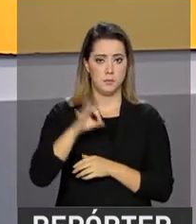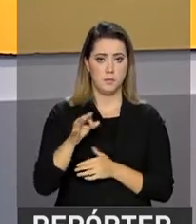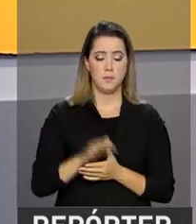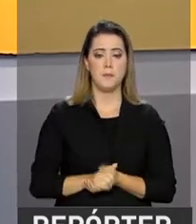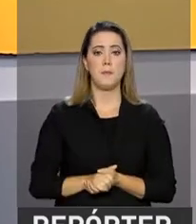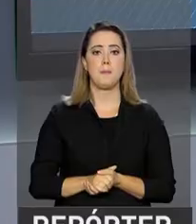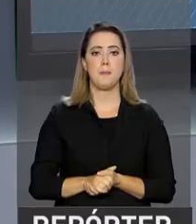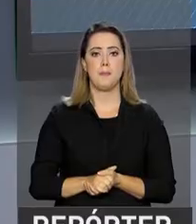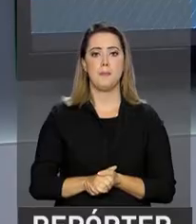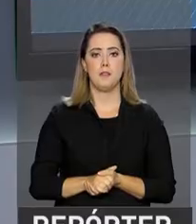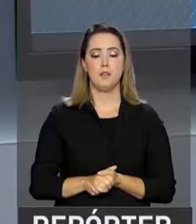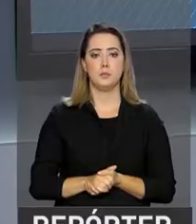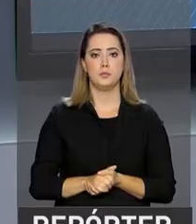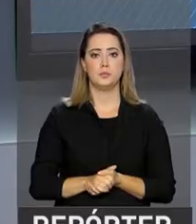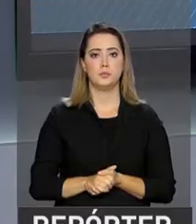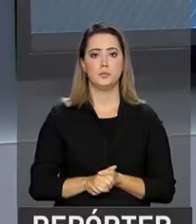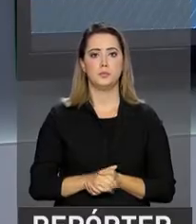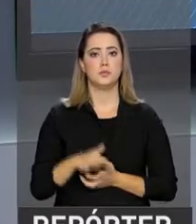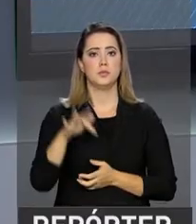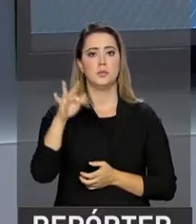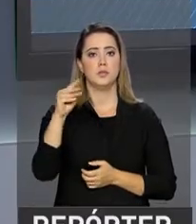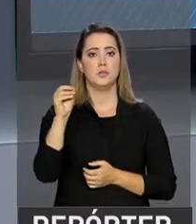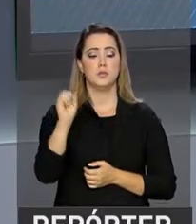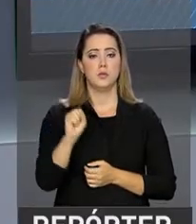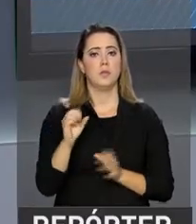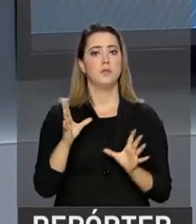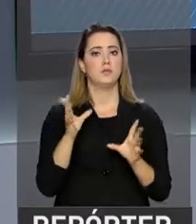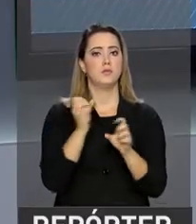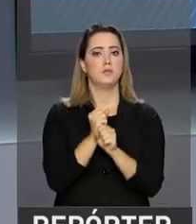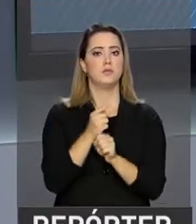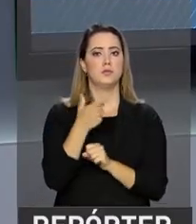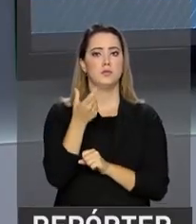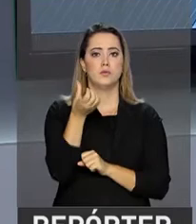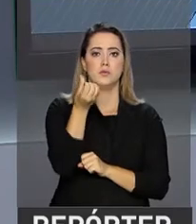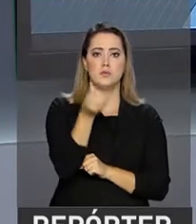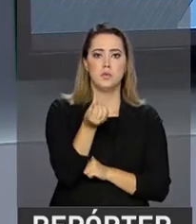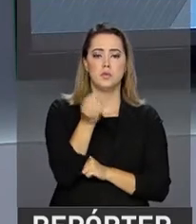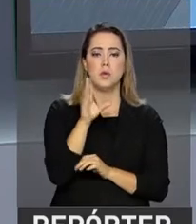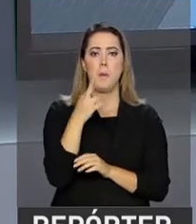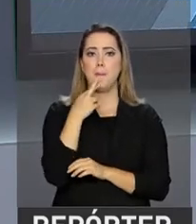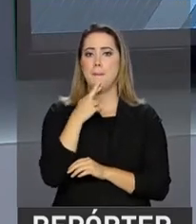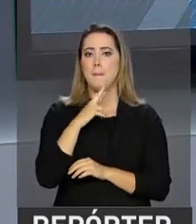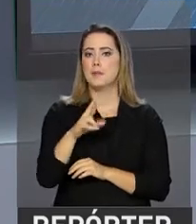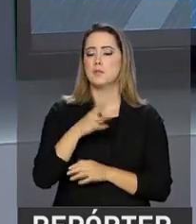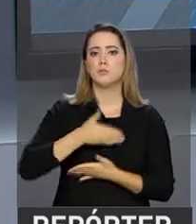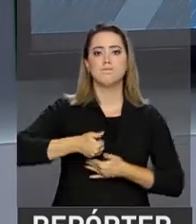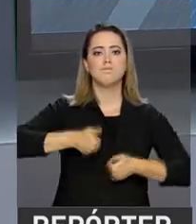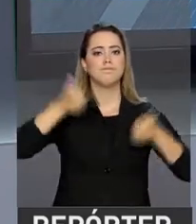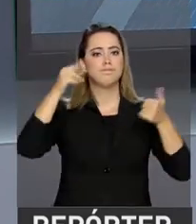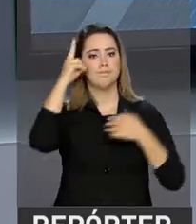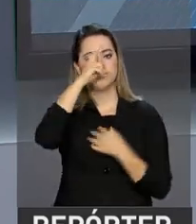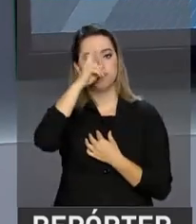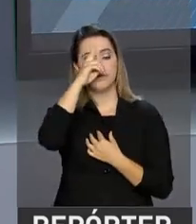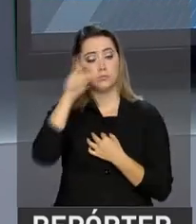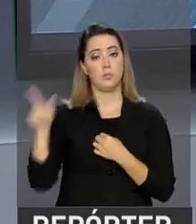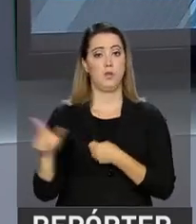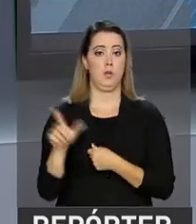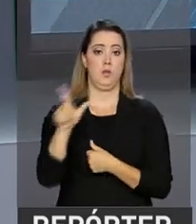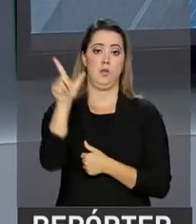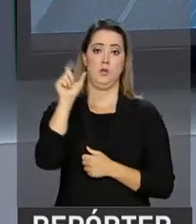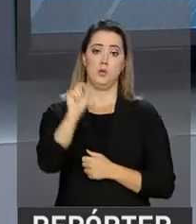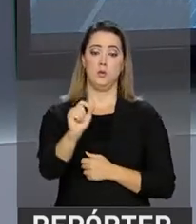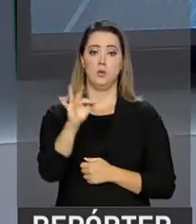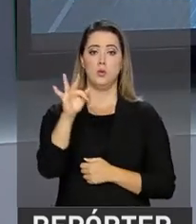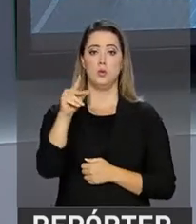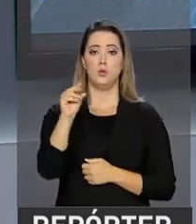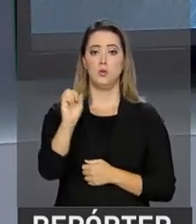45%. E o FGTS fechou 2016 com o melhor resultado da história. O lucro do Fundo de Garantia